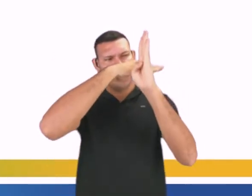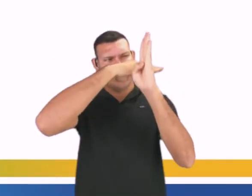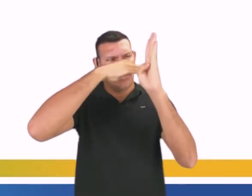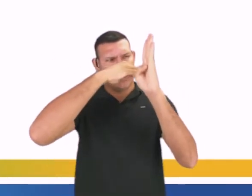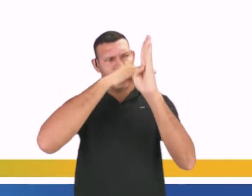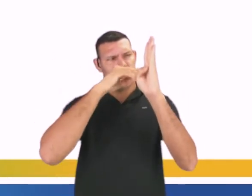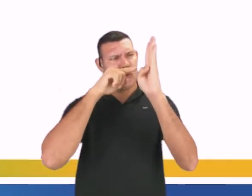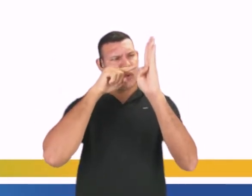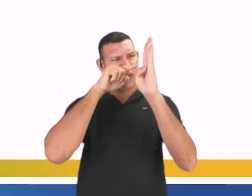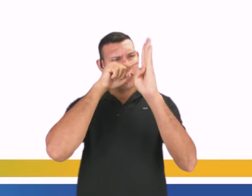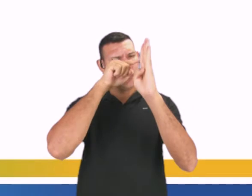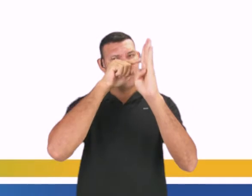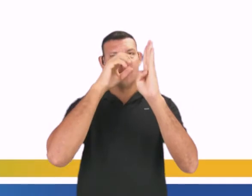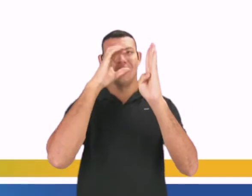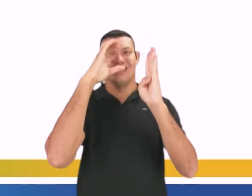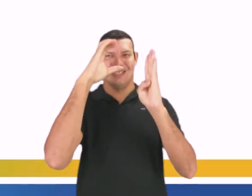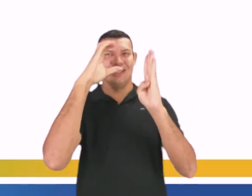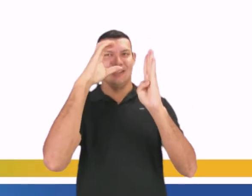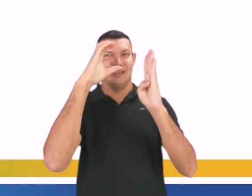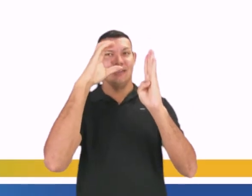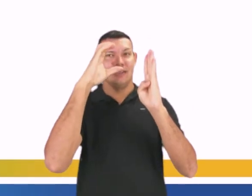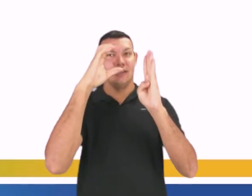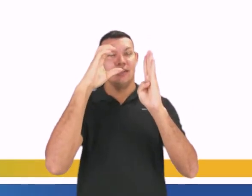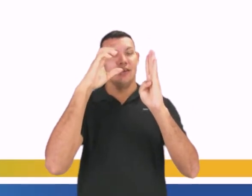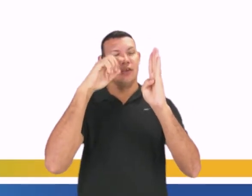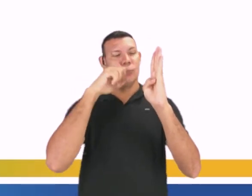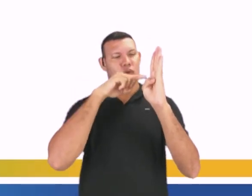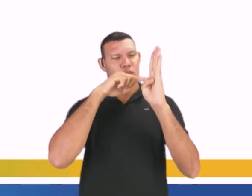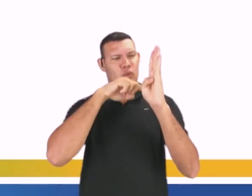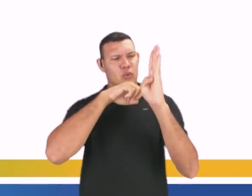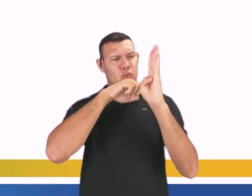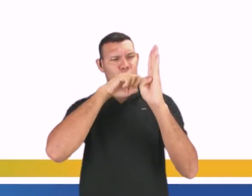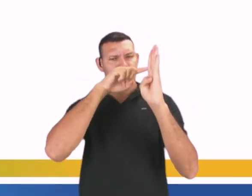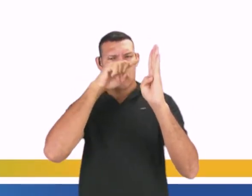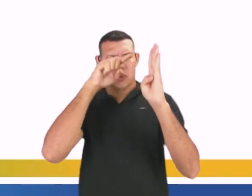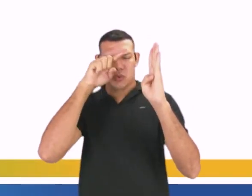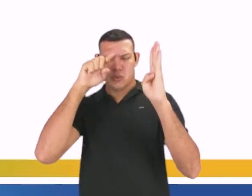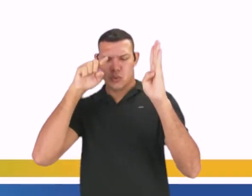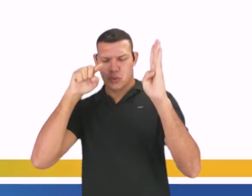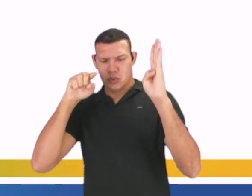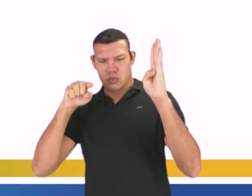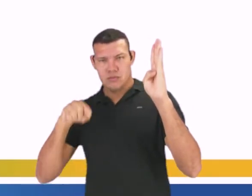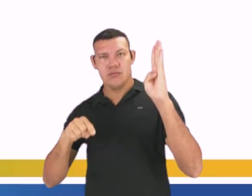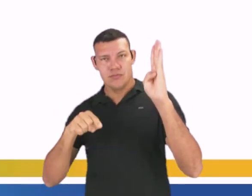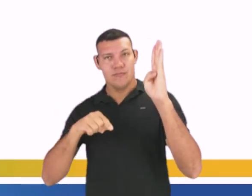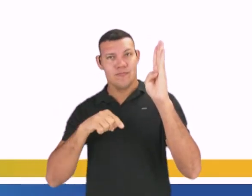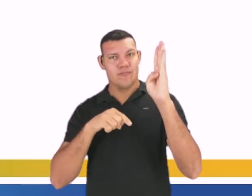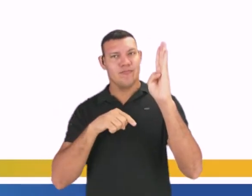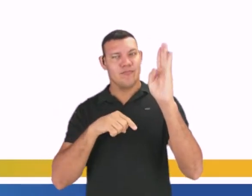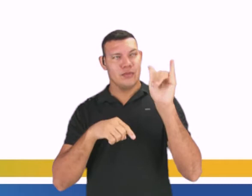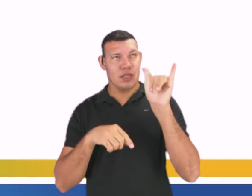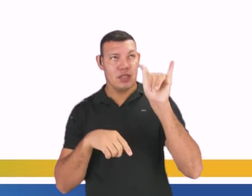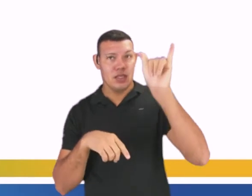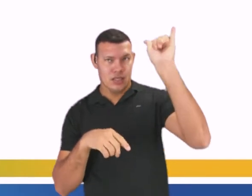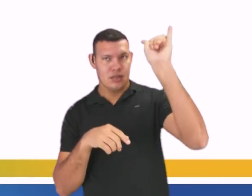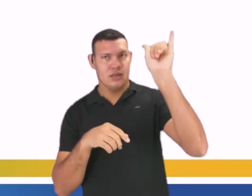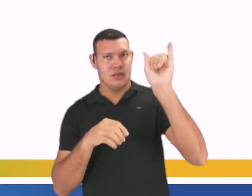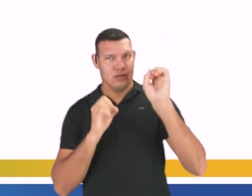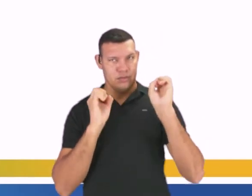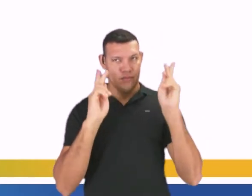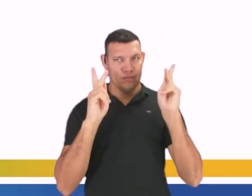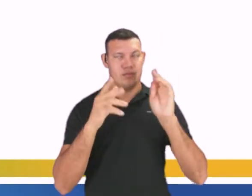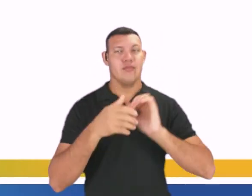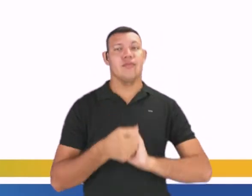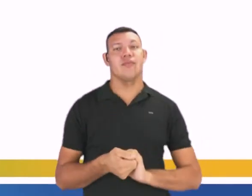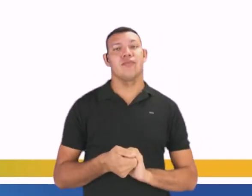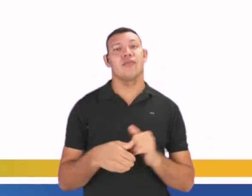ele vai determinar aonde o gráfico vai passar no eixo do y. Tudo bem, gente, até aqui? E aí